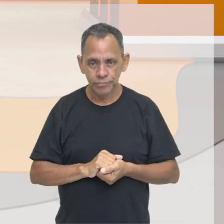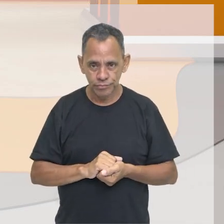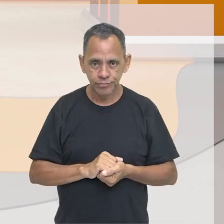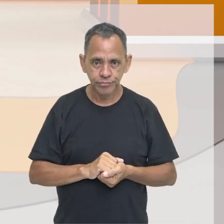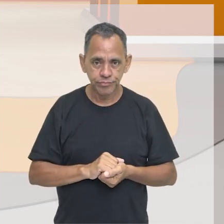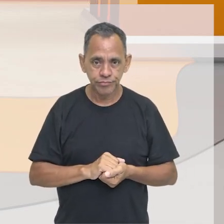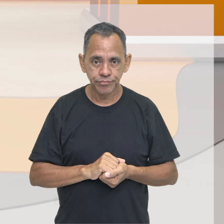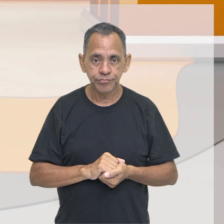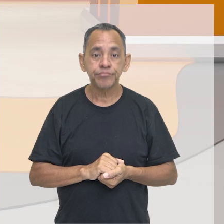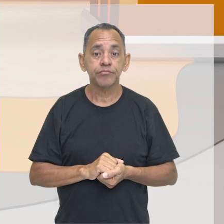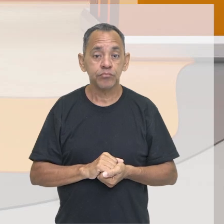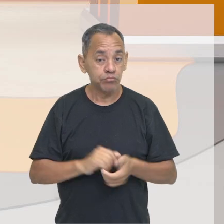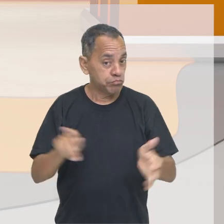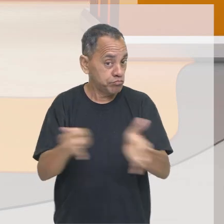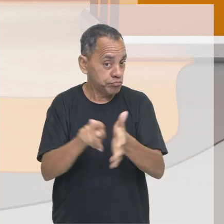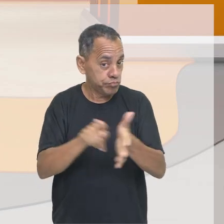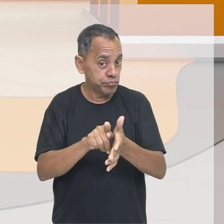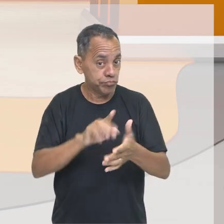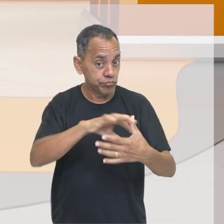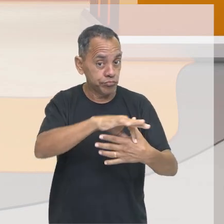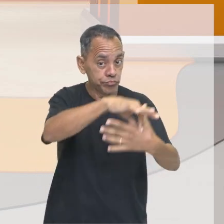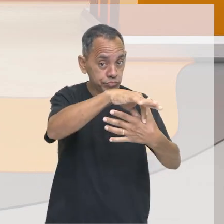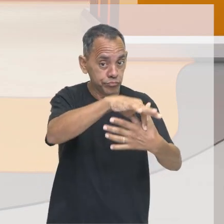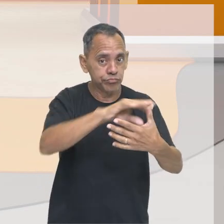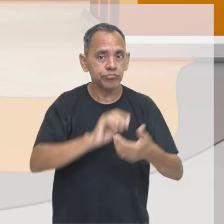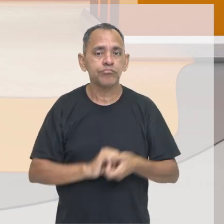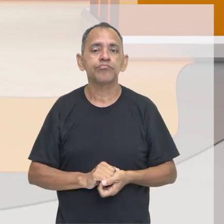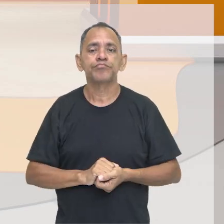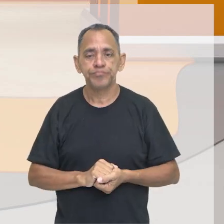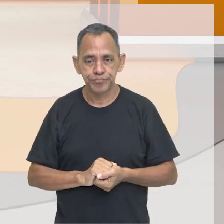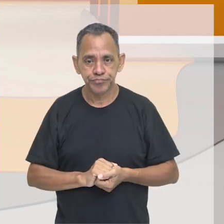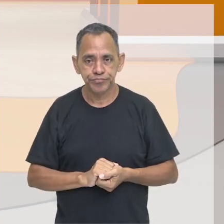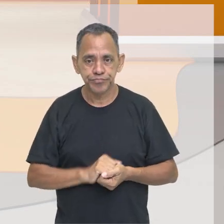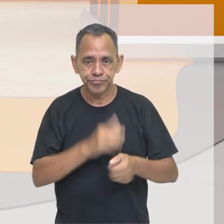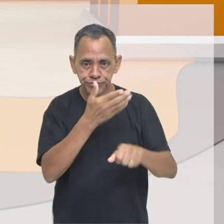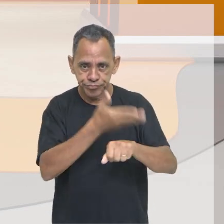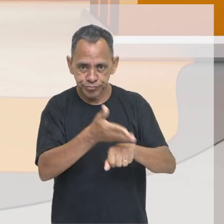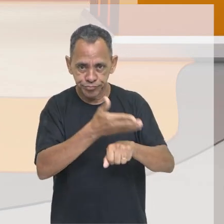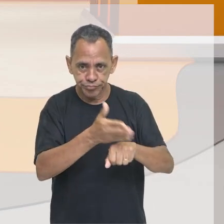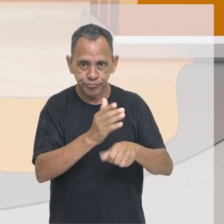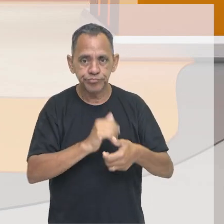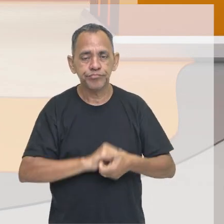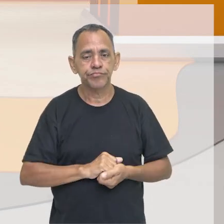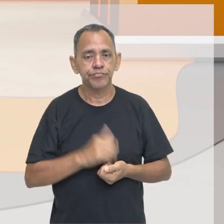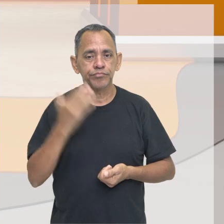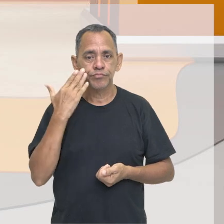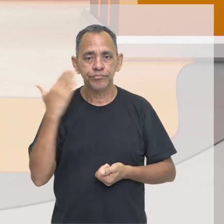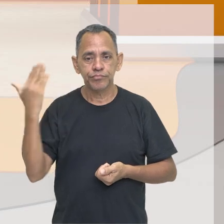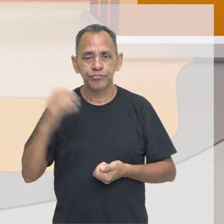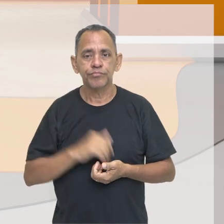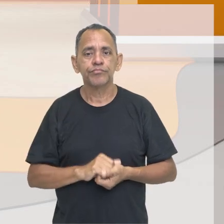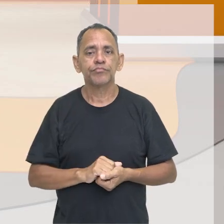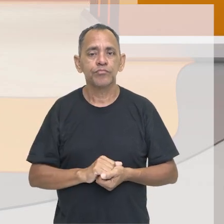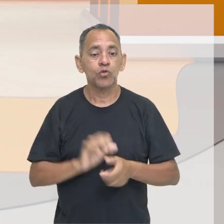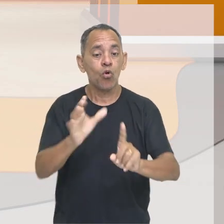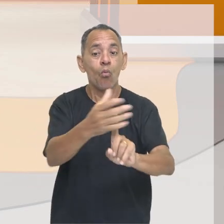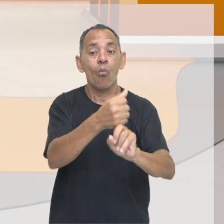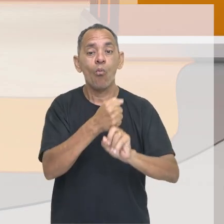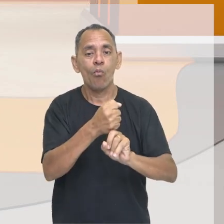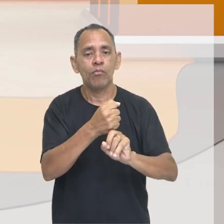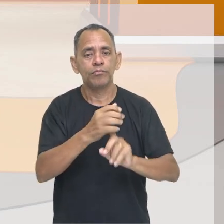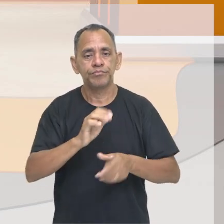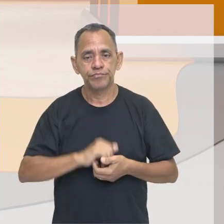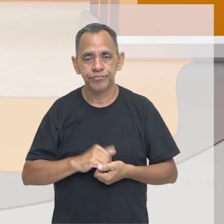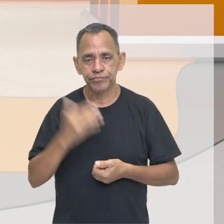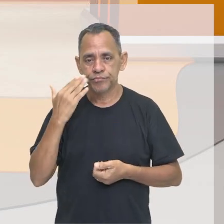bel prazer desse líder de um regime totalitário. Então vamos lá conhecer o que foi o fascismo, que é um